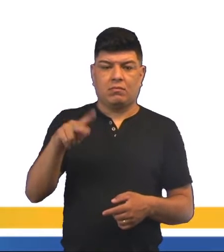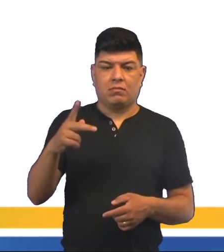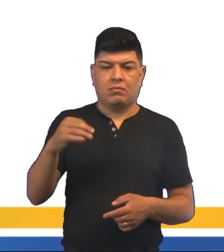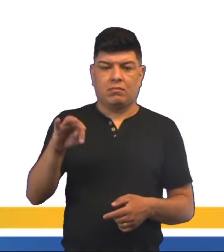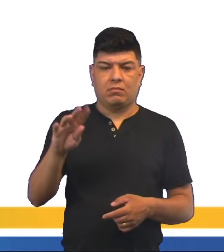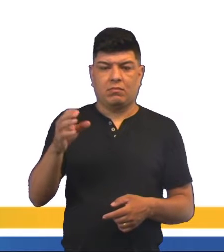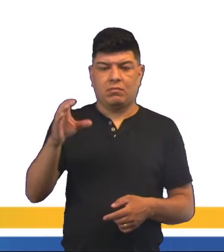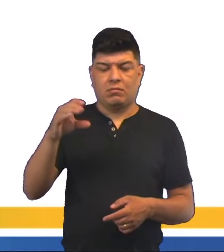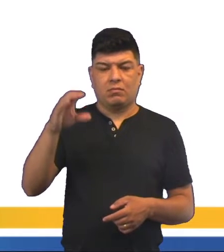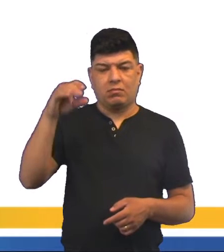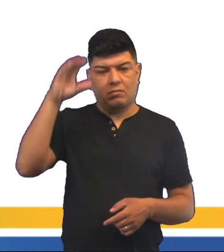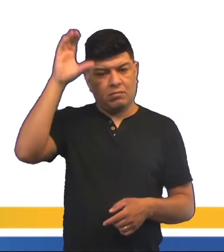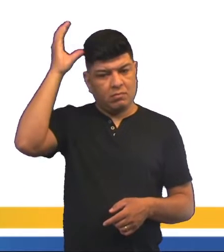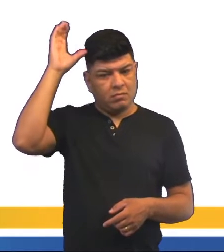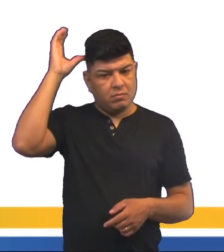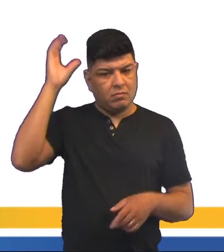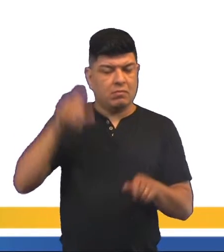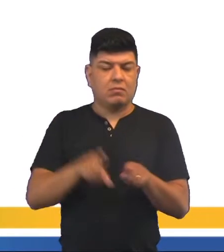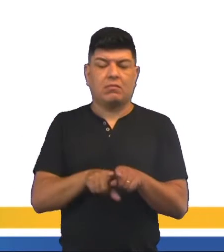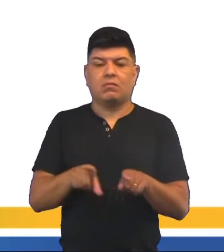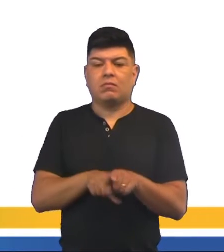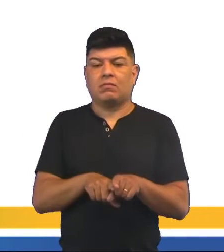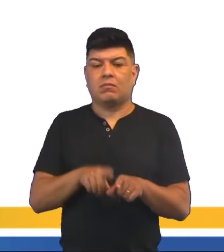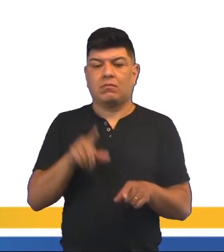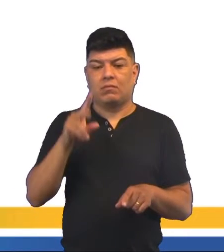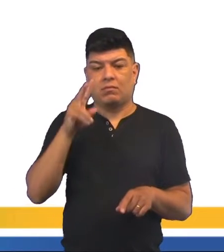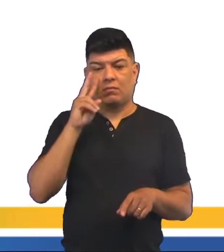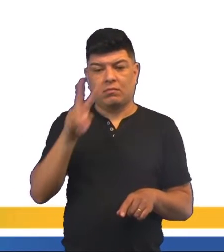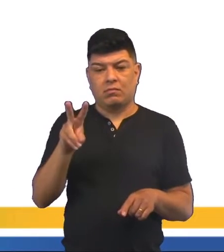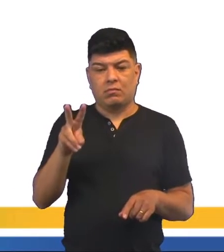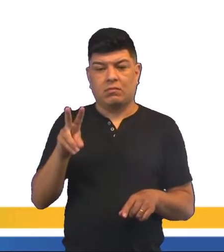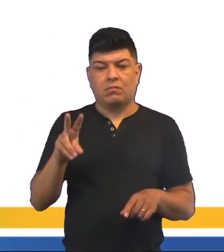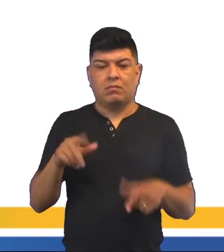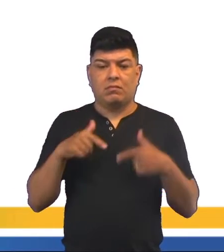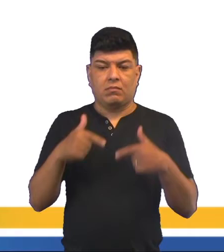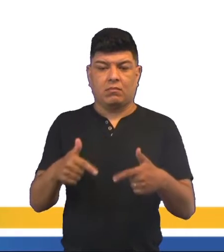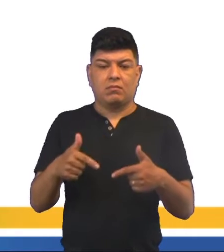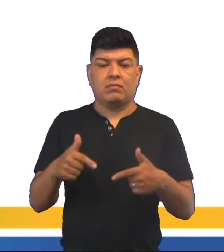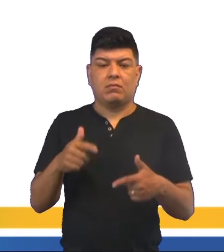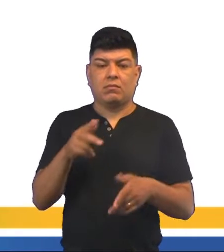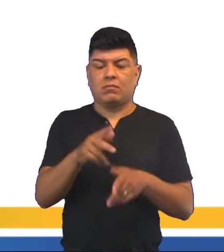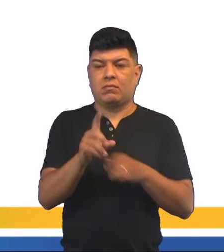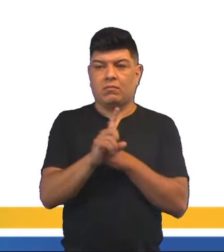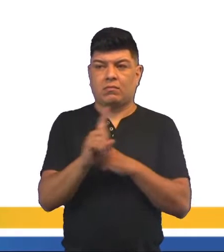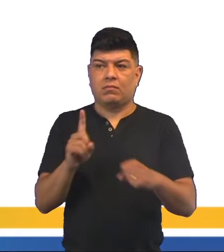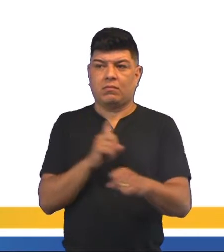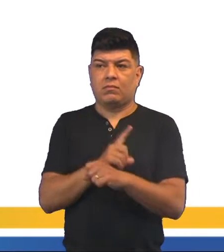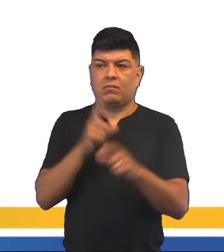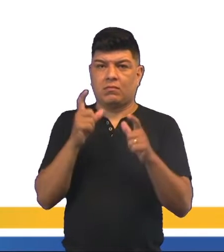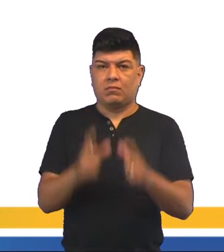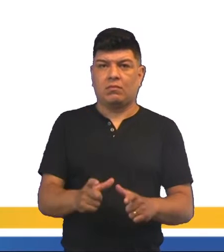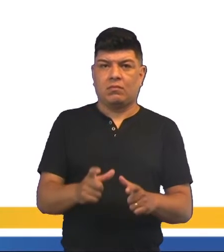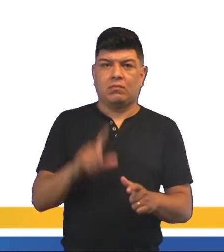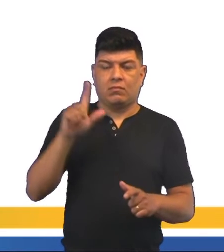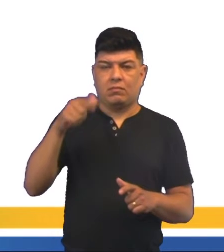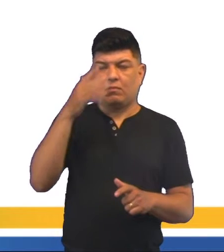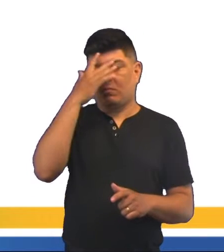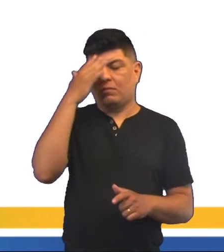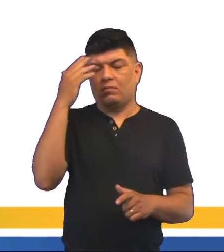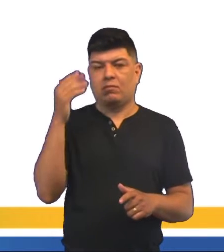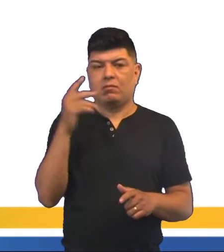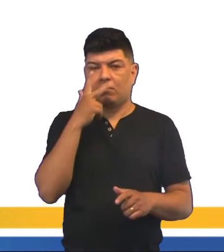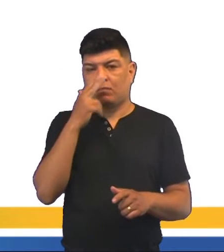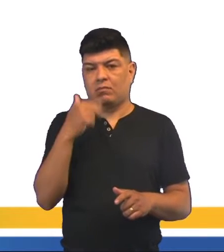Pinheiro e o Chico Mendes, né, entre outros, evidenciou a força da reação da sociedade local aos agentes externos, né,